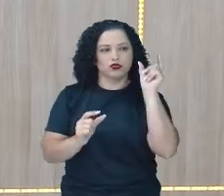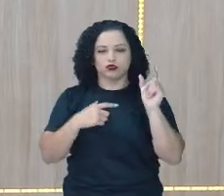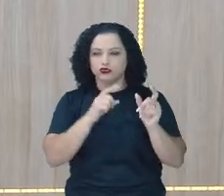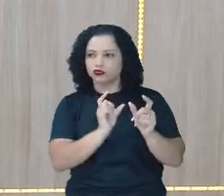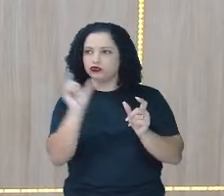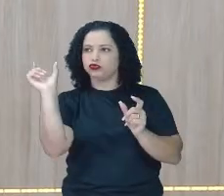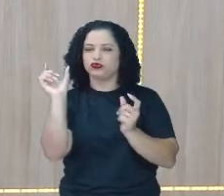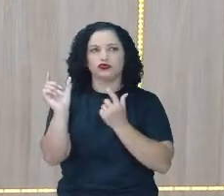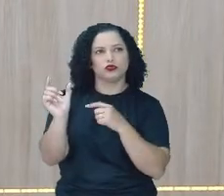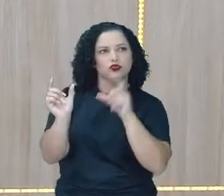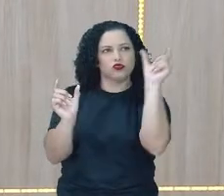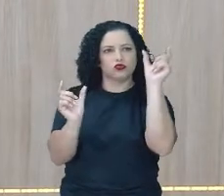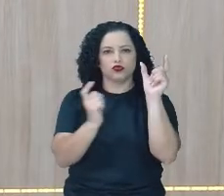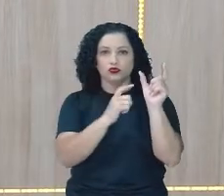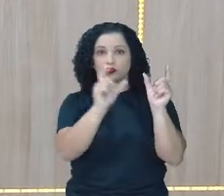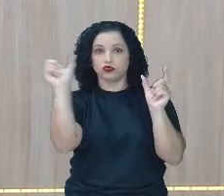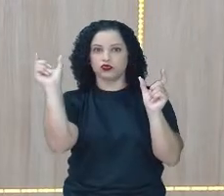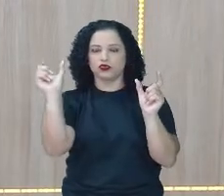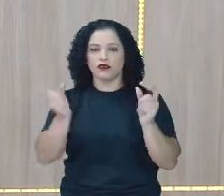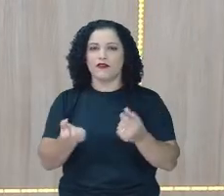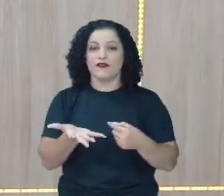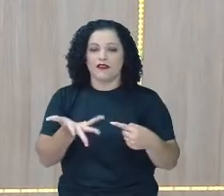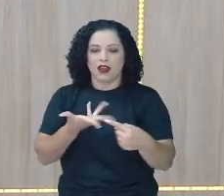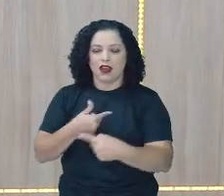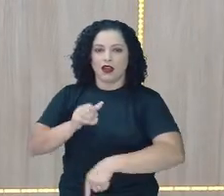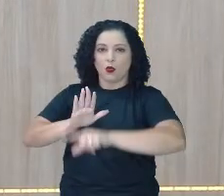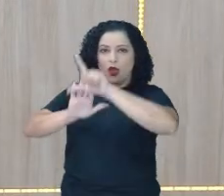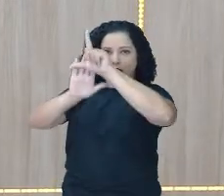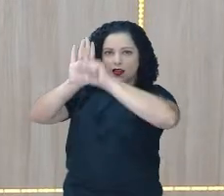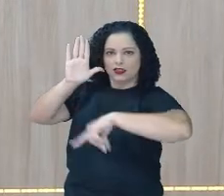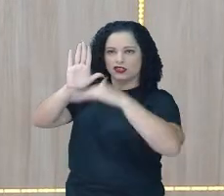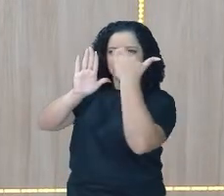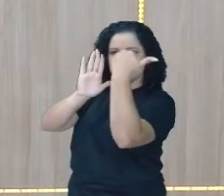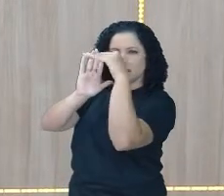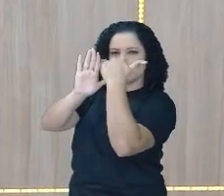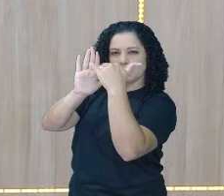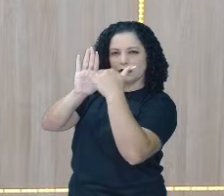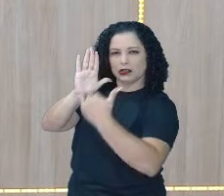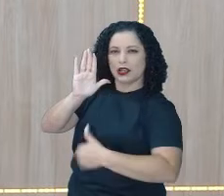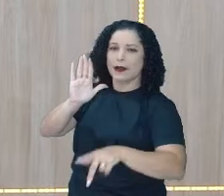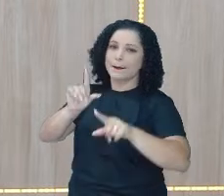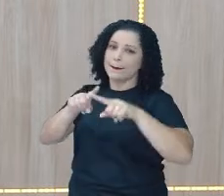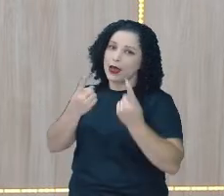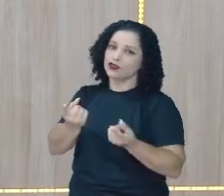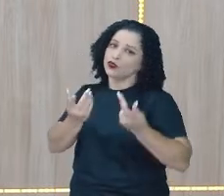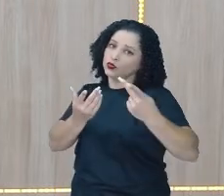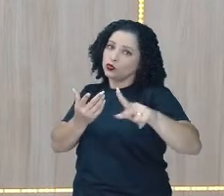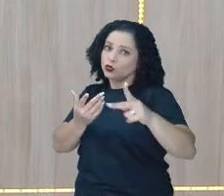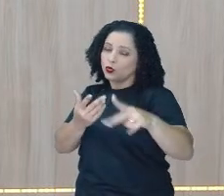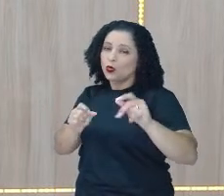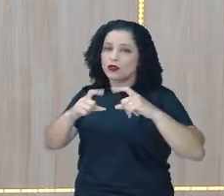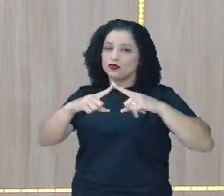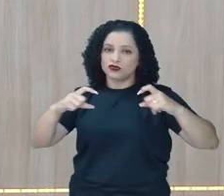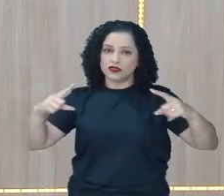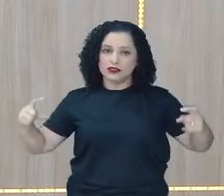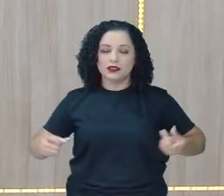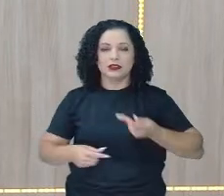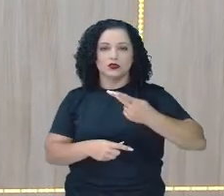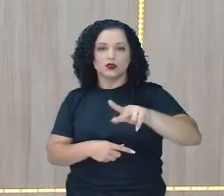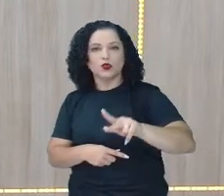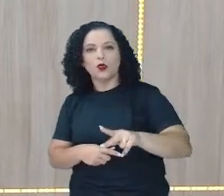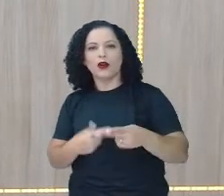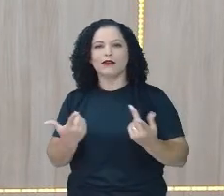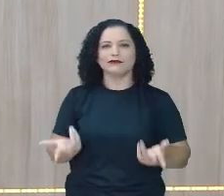mostrar para vocês aqui uma lista de palavras que são mais faladas, mas você deve ter a sua, deve ter suas gírias, suas expressões.